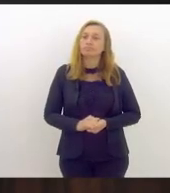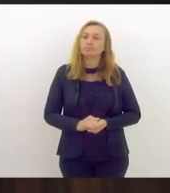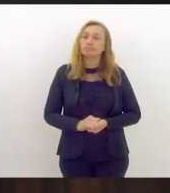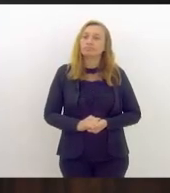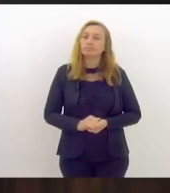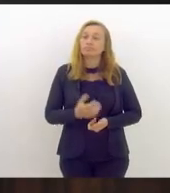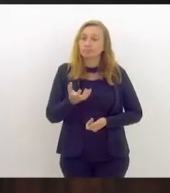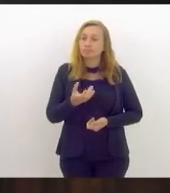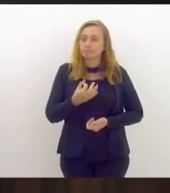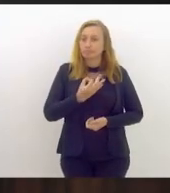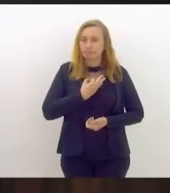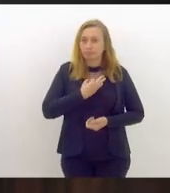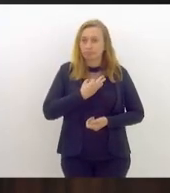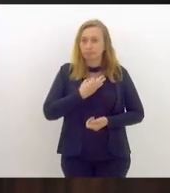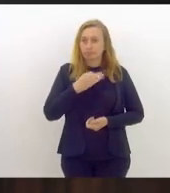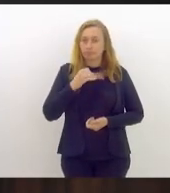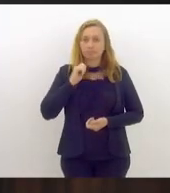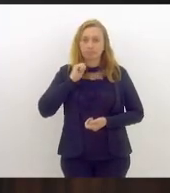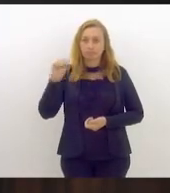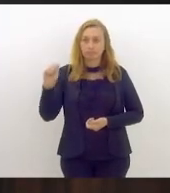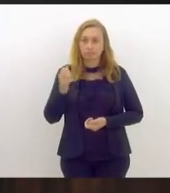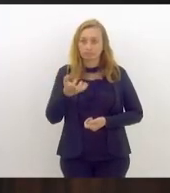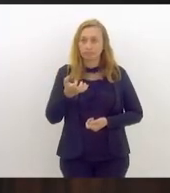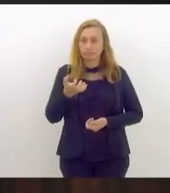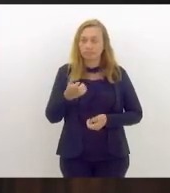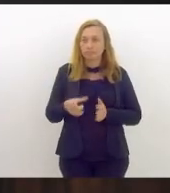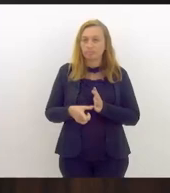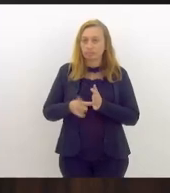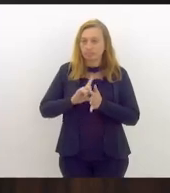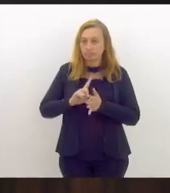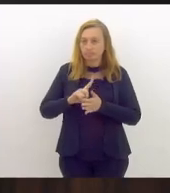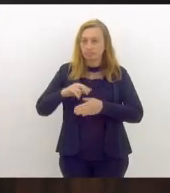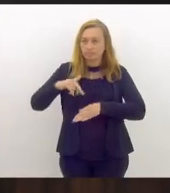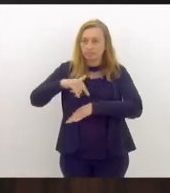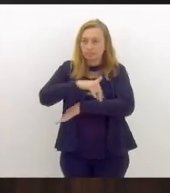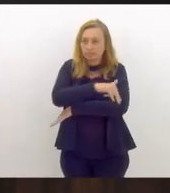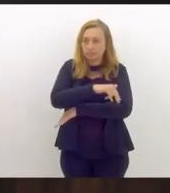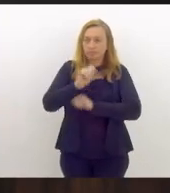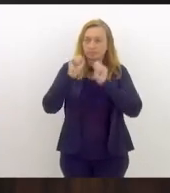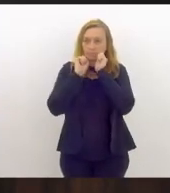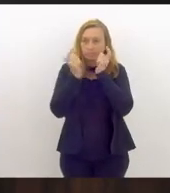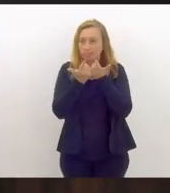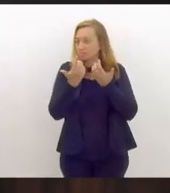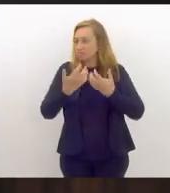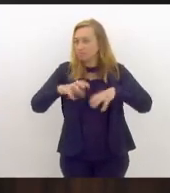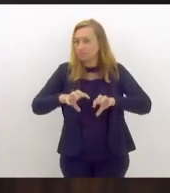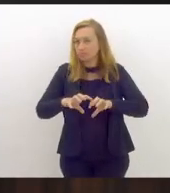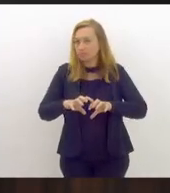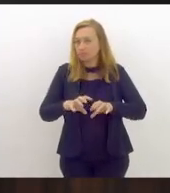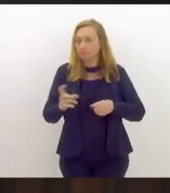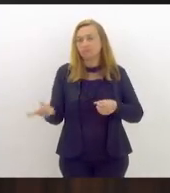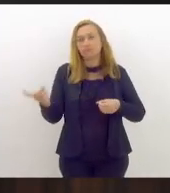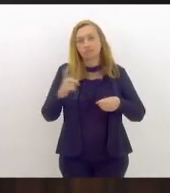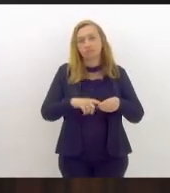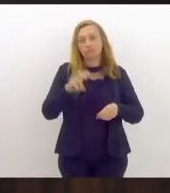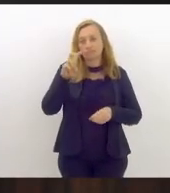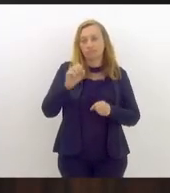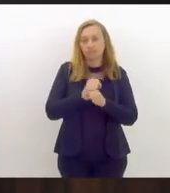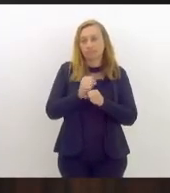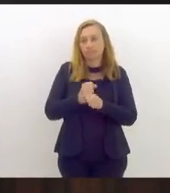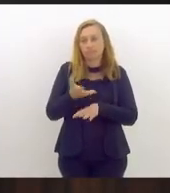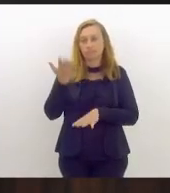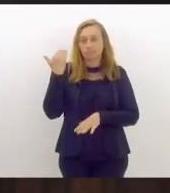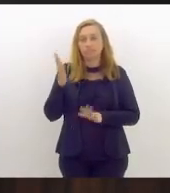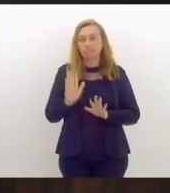querendo ganhar a medalha Tiradentes, que antes nem passar na calçada da Assembleia queria. Se nós voltarmos 5 anos atrás, é por aí.